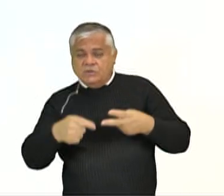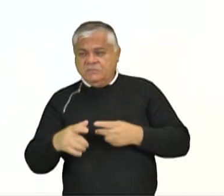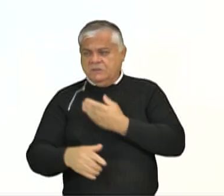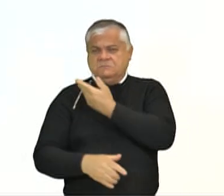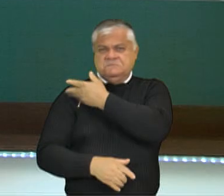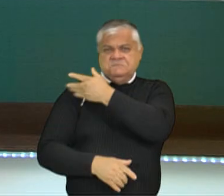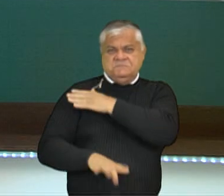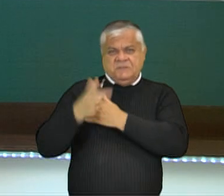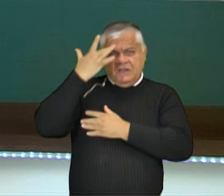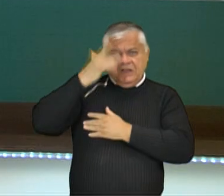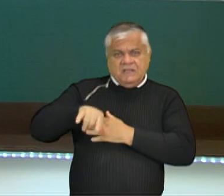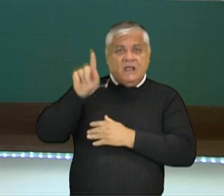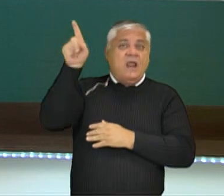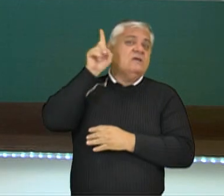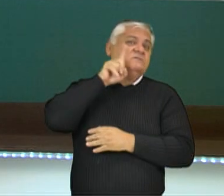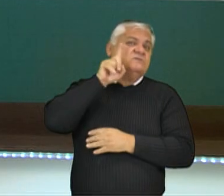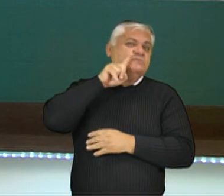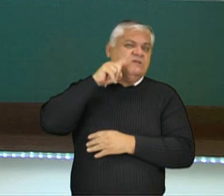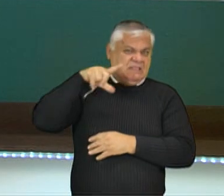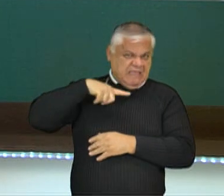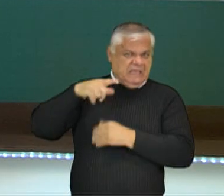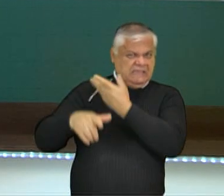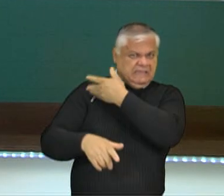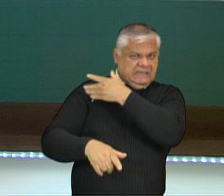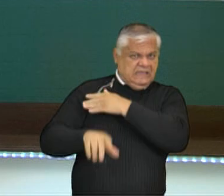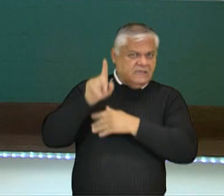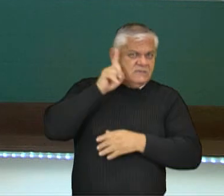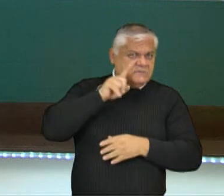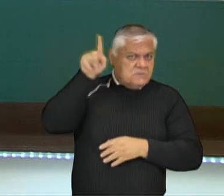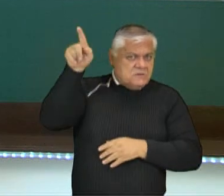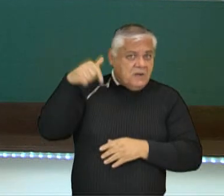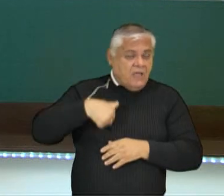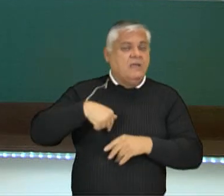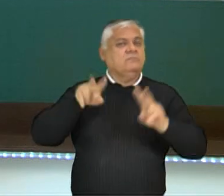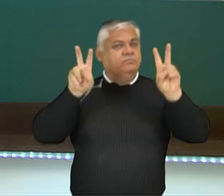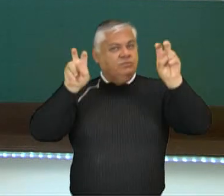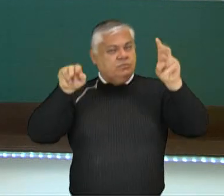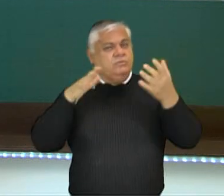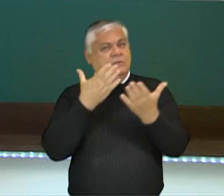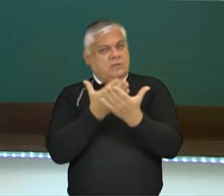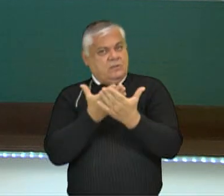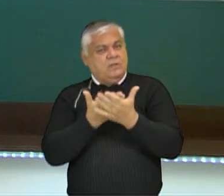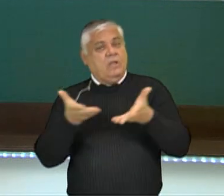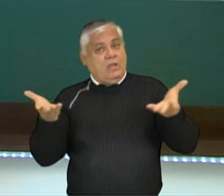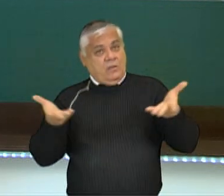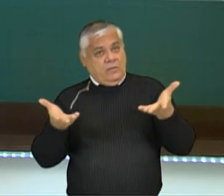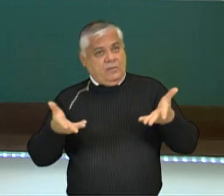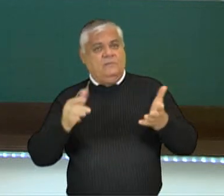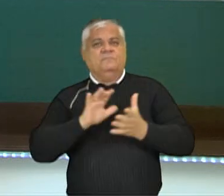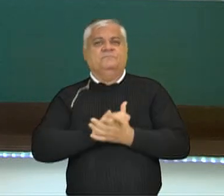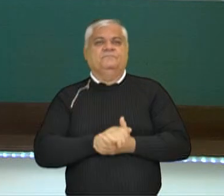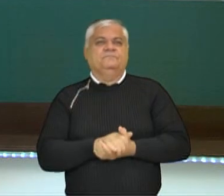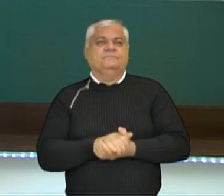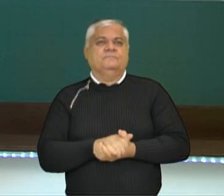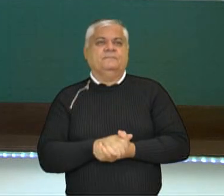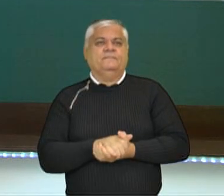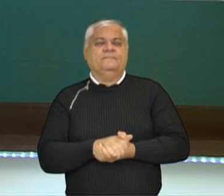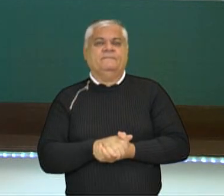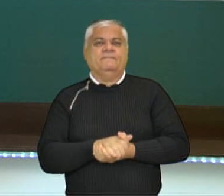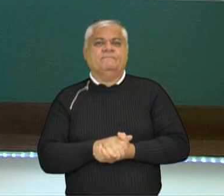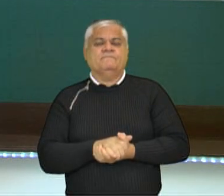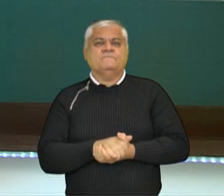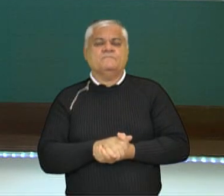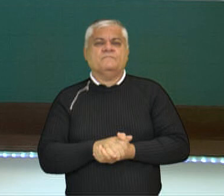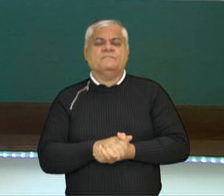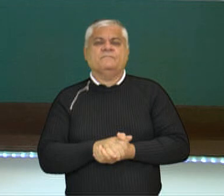racial nos Estados Unidos? Há discriminação racial nos Estados Unidos? É sobre isso que nós iremos desenvolver na aula nesse momento.